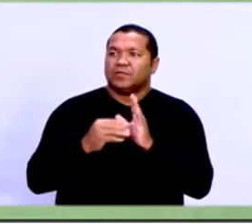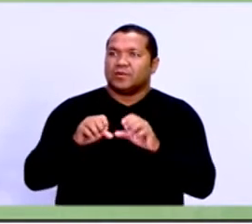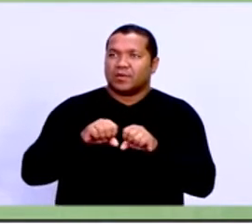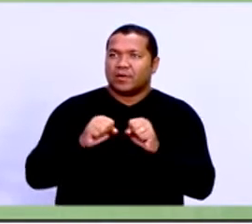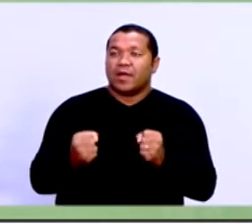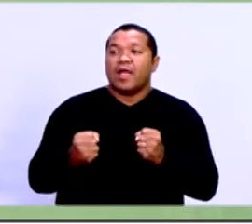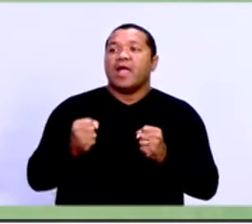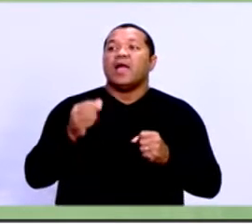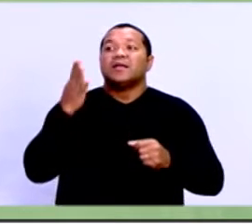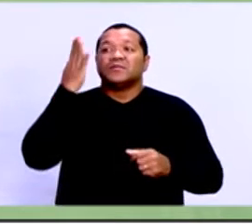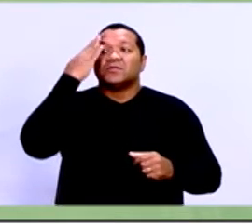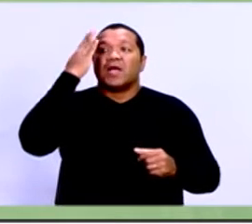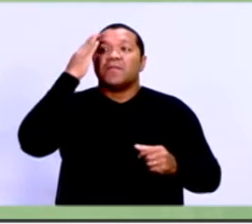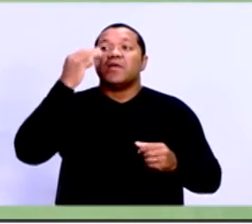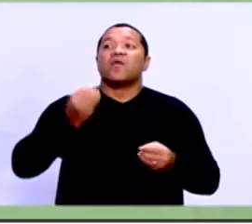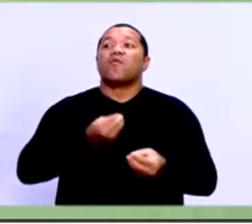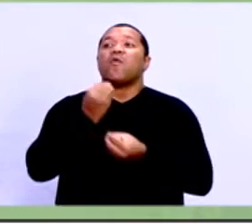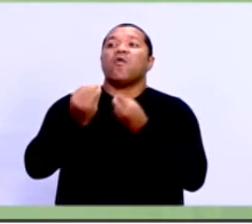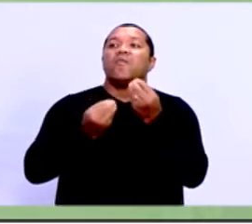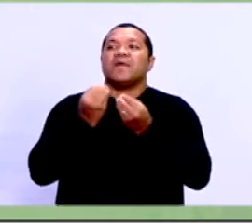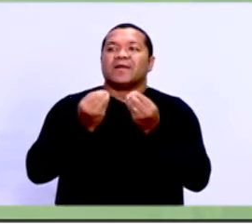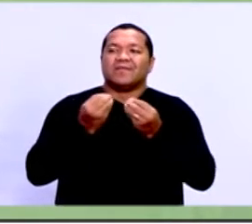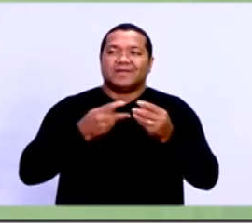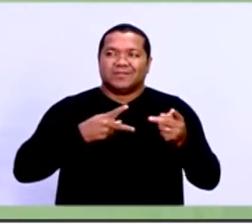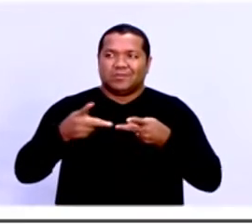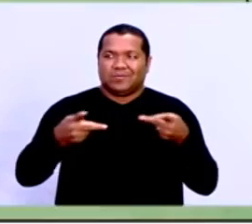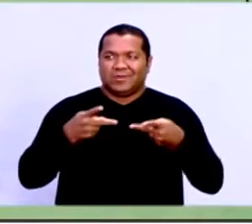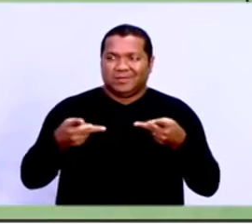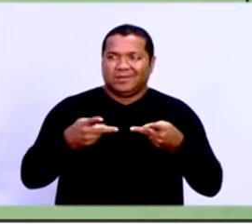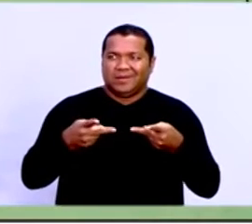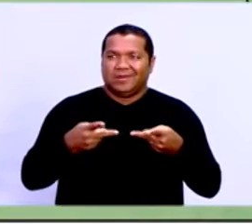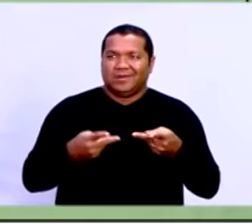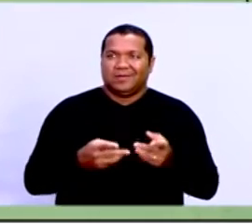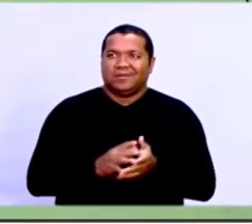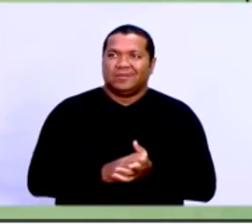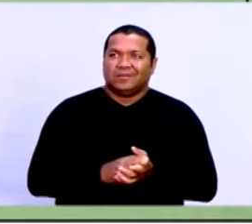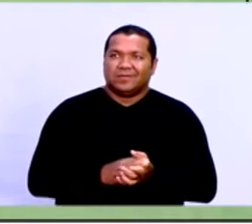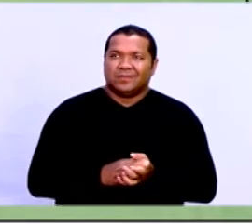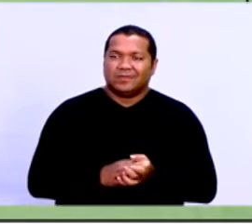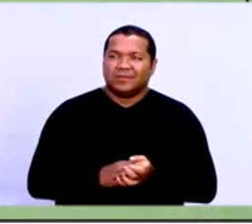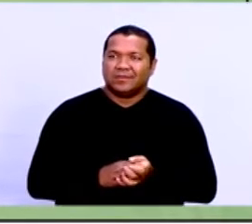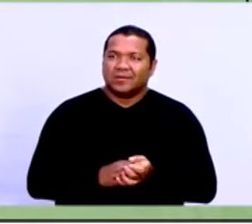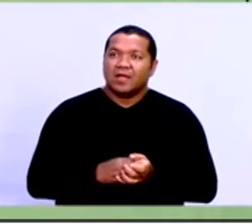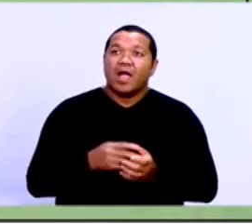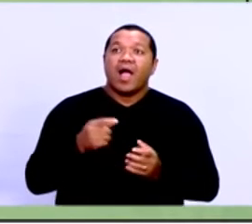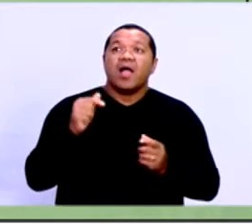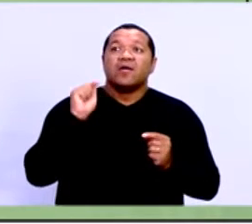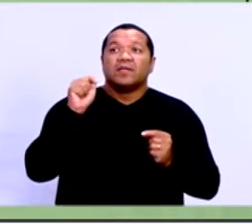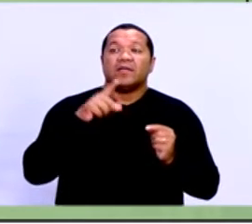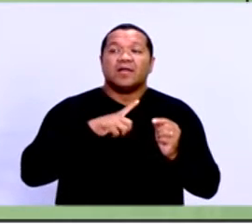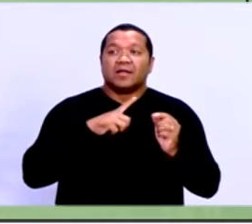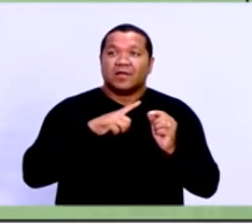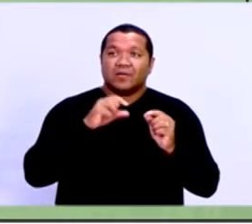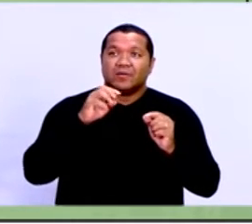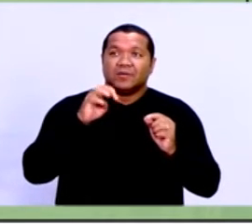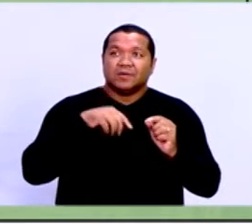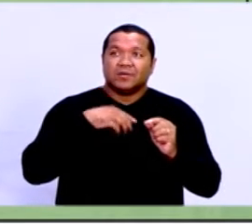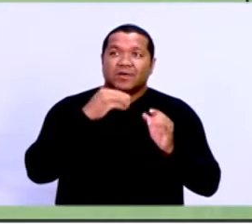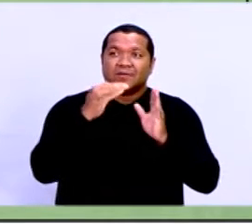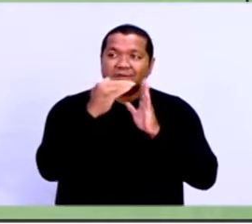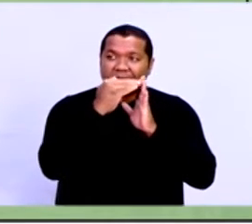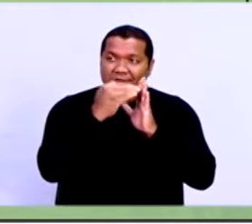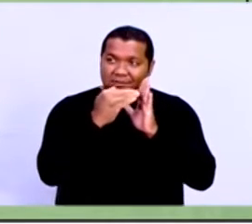definição da arquitetura do projeto eu tenho aqui pra vocês os fatores que influenciam